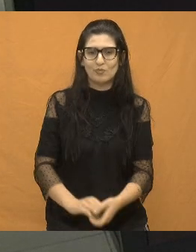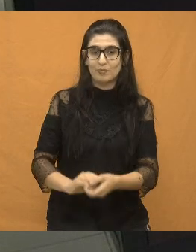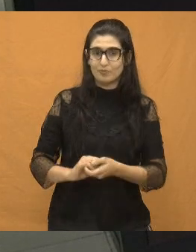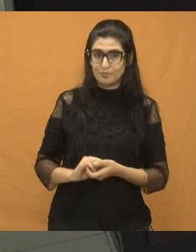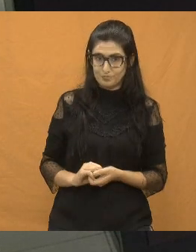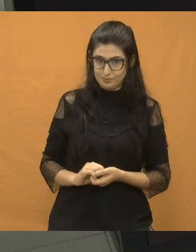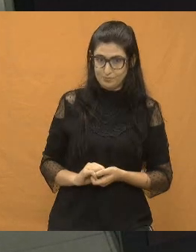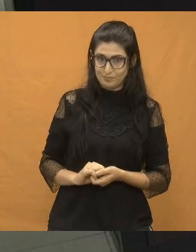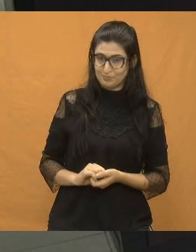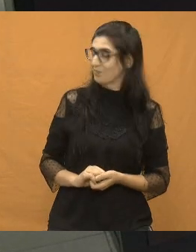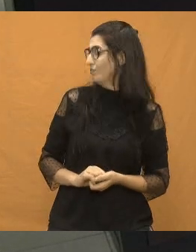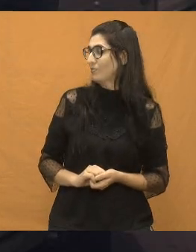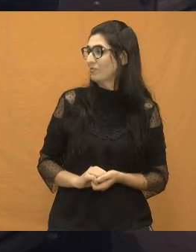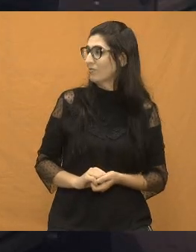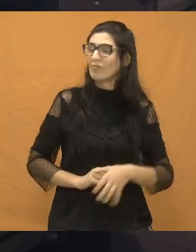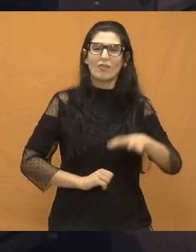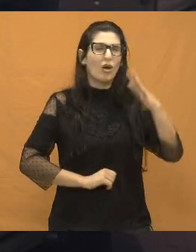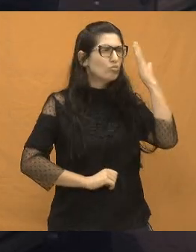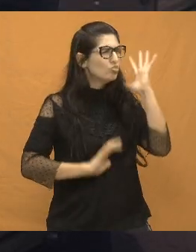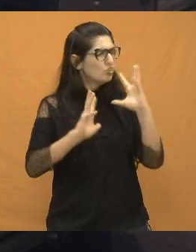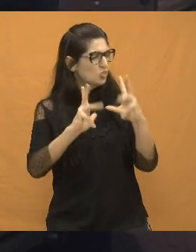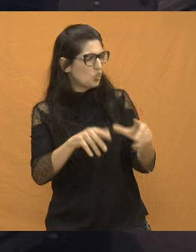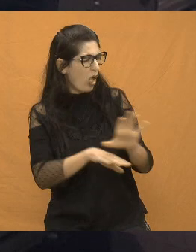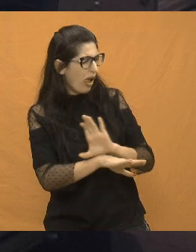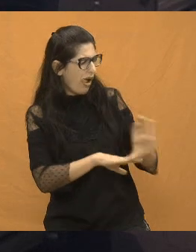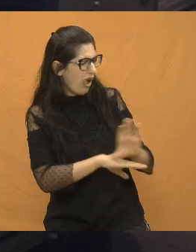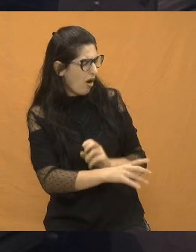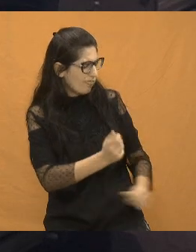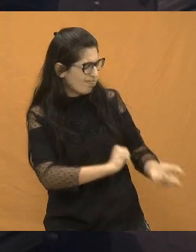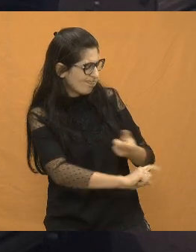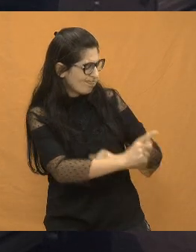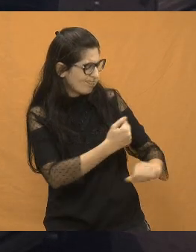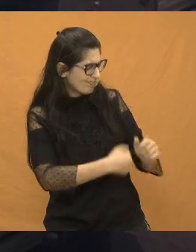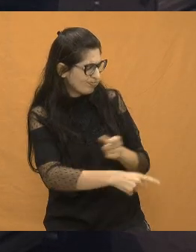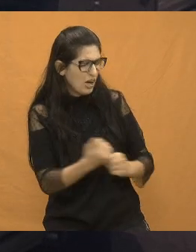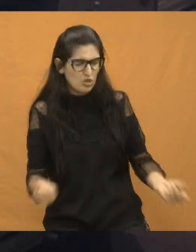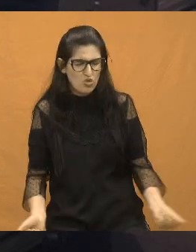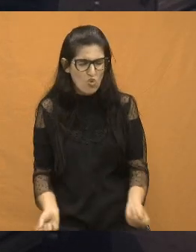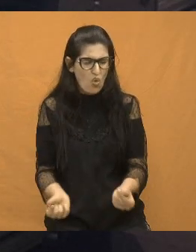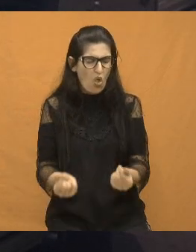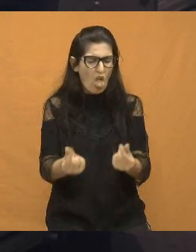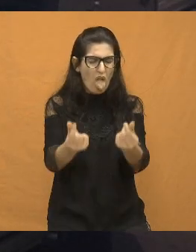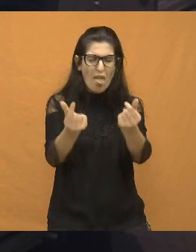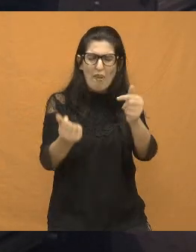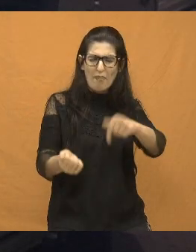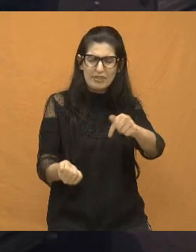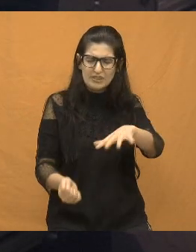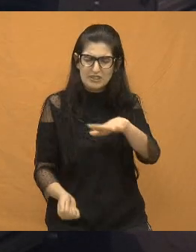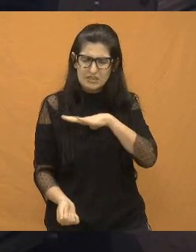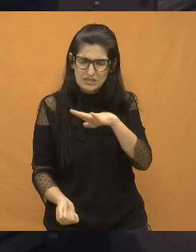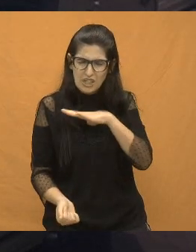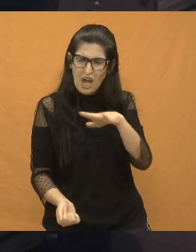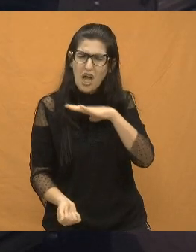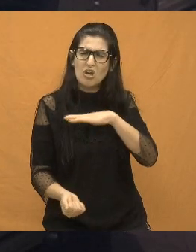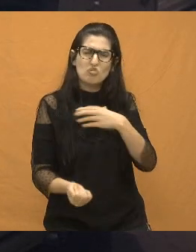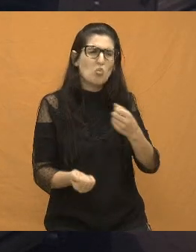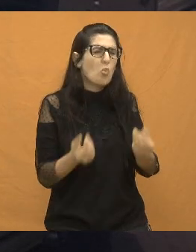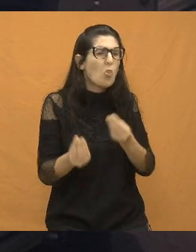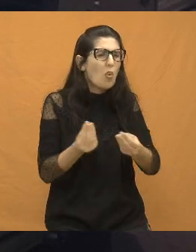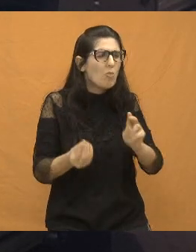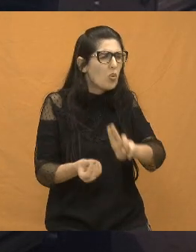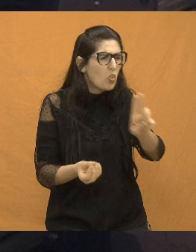Diante da apresentação da Receita Fiscal, que foi apresentada, notoriamente